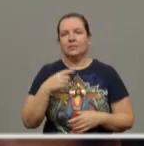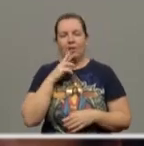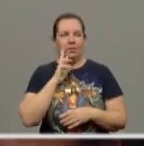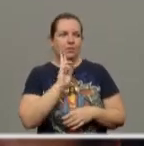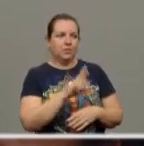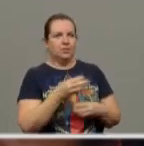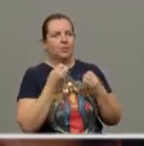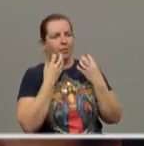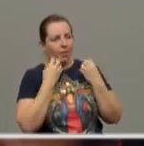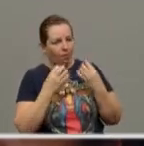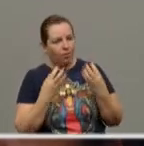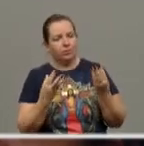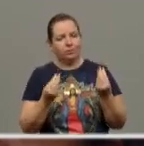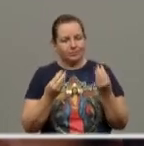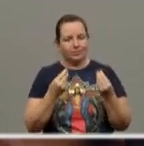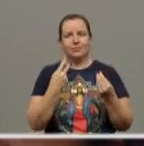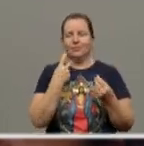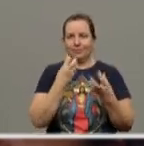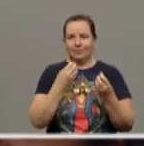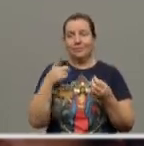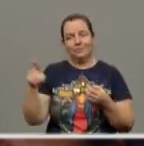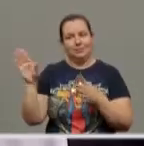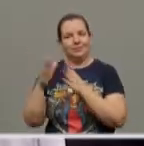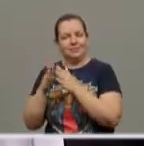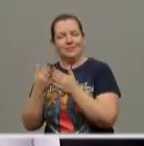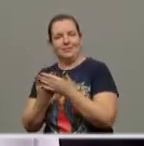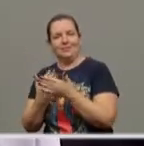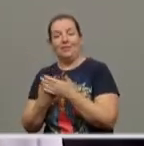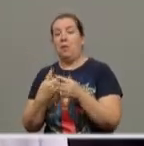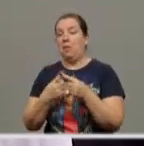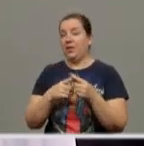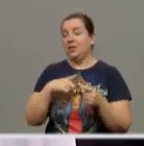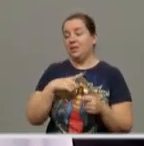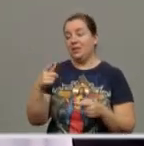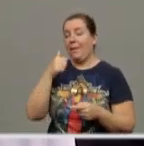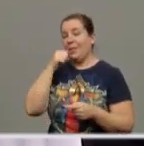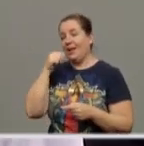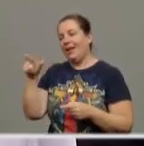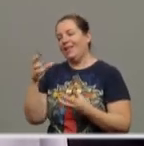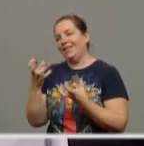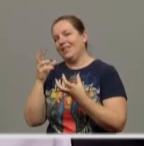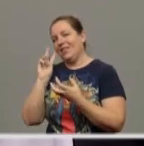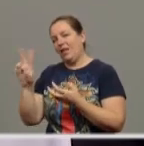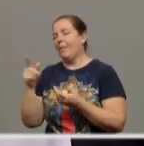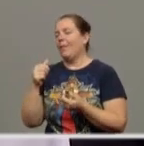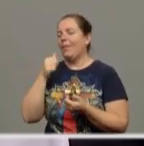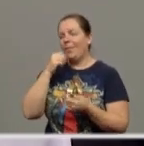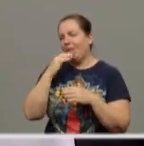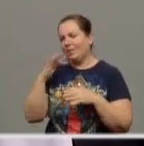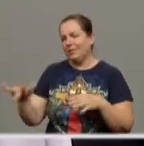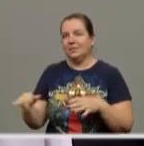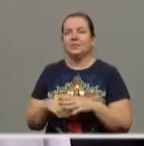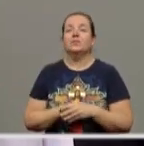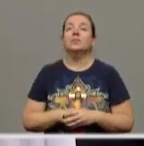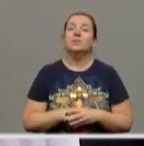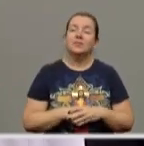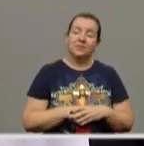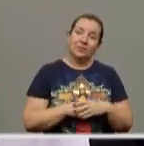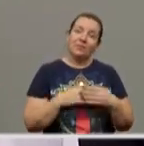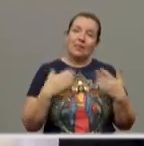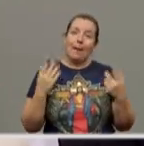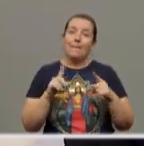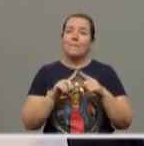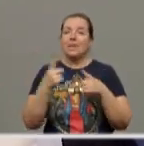depois falava para a minha mãe. Aí depois a minha mãe, ela ia lá na reunião do colégio, os professores falavam, ó, eu acho que ele